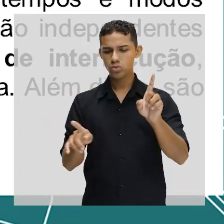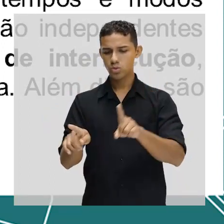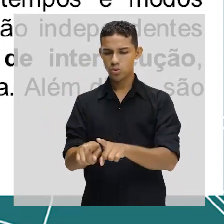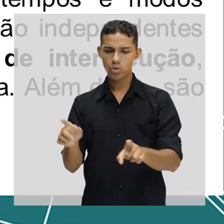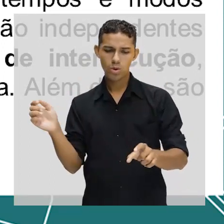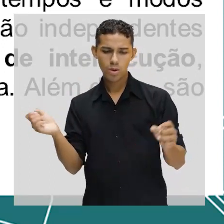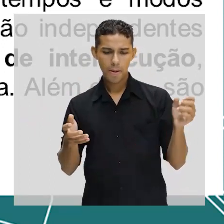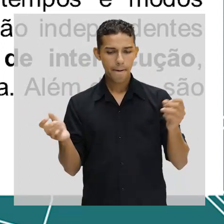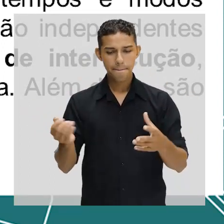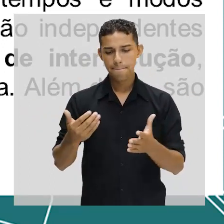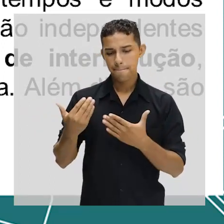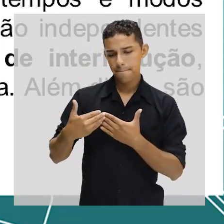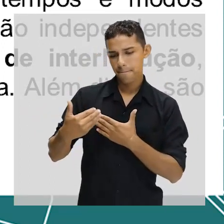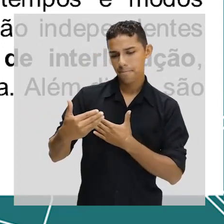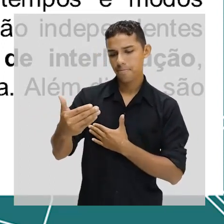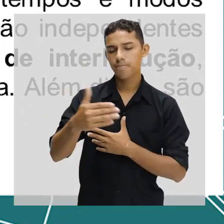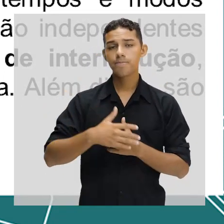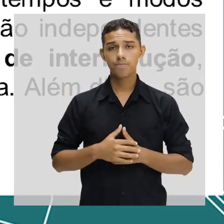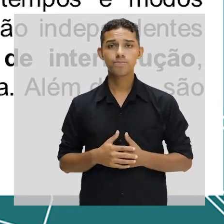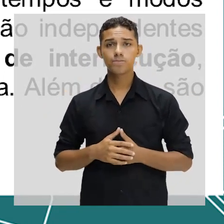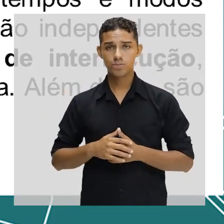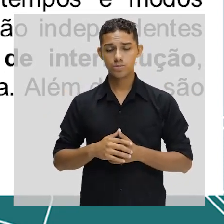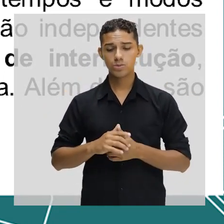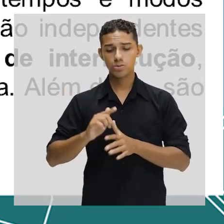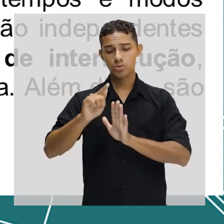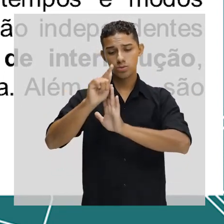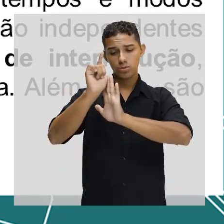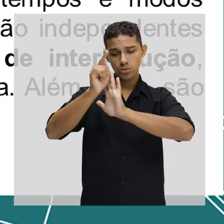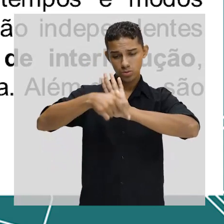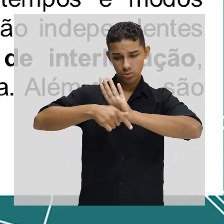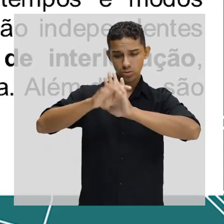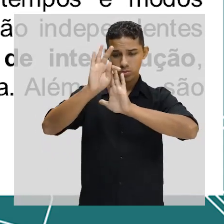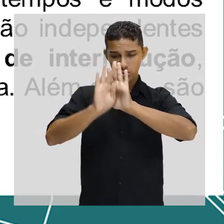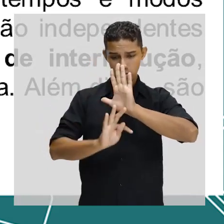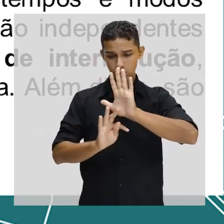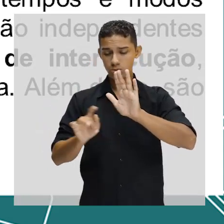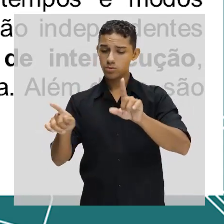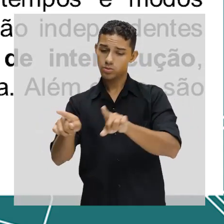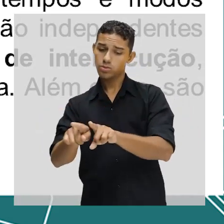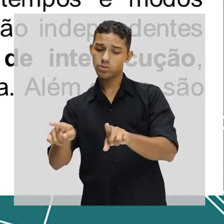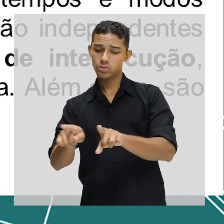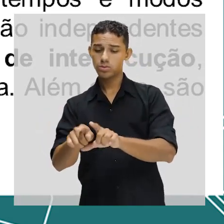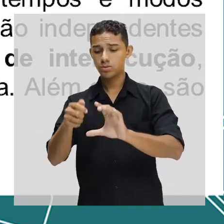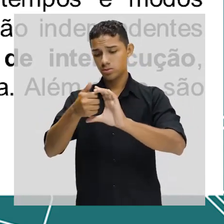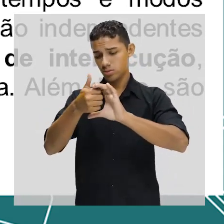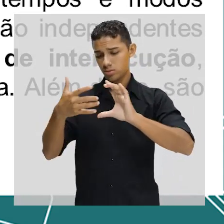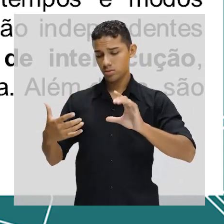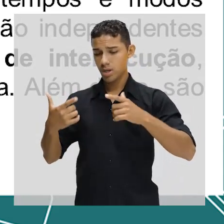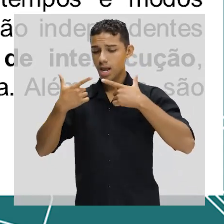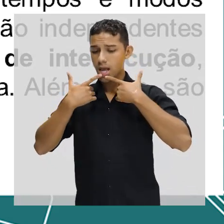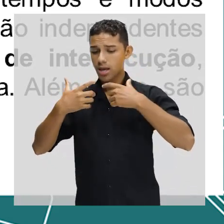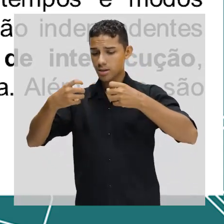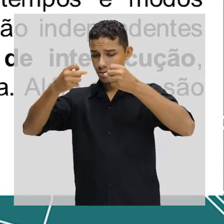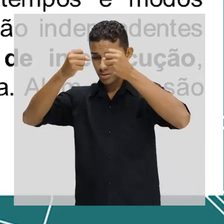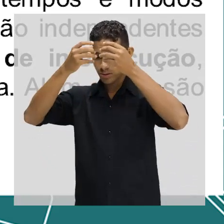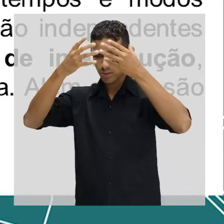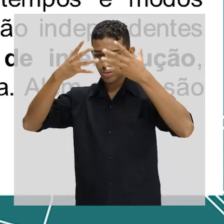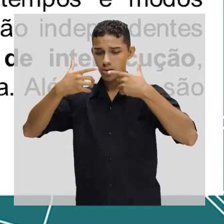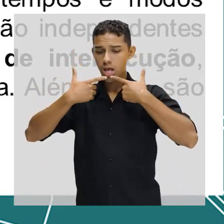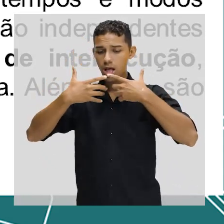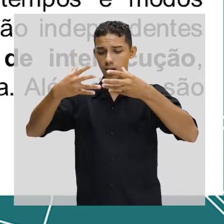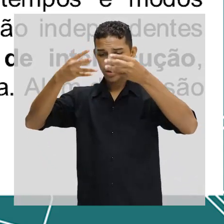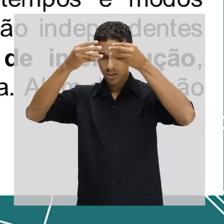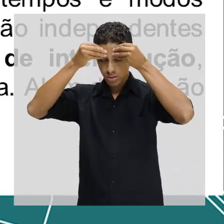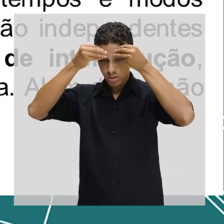existir. Os gêneros são constituídos a partir de características linguísticas que são próprias, como a classe